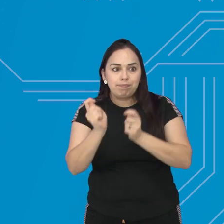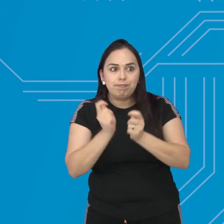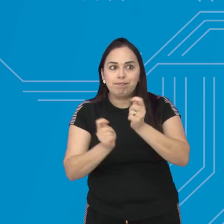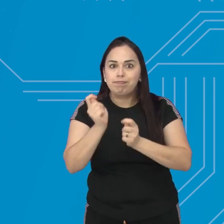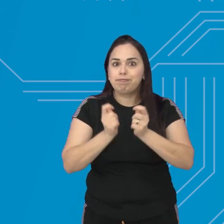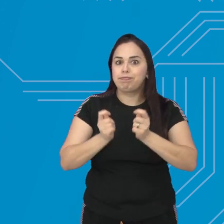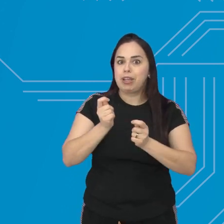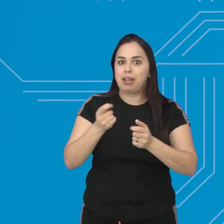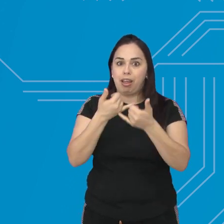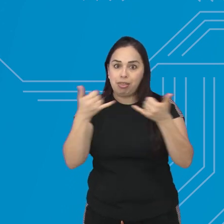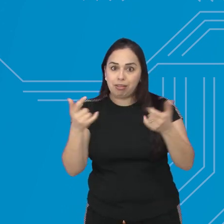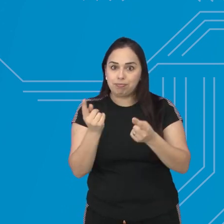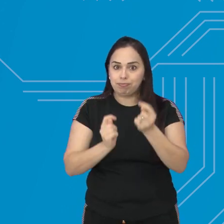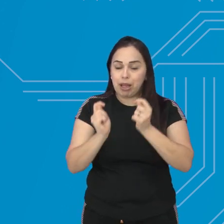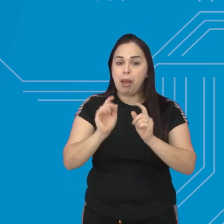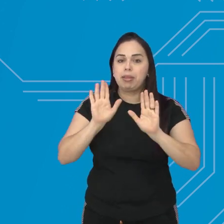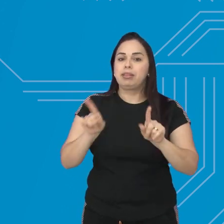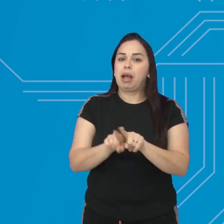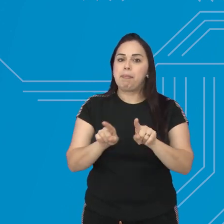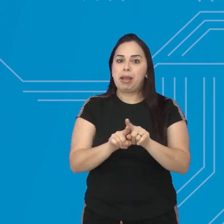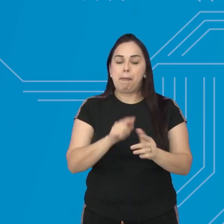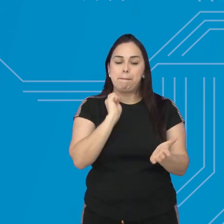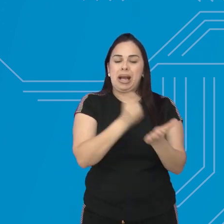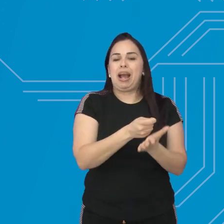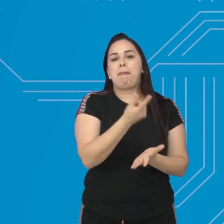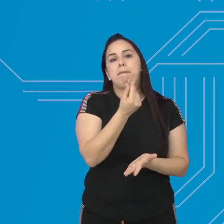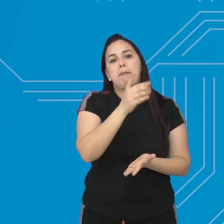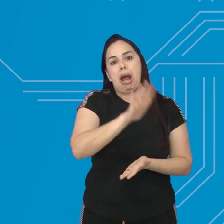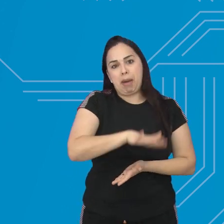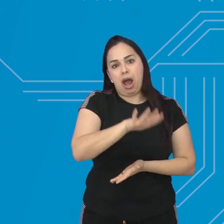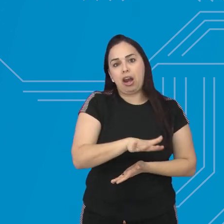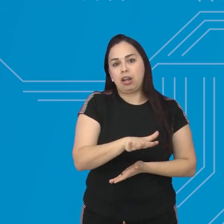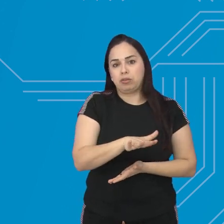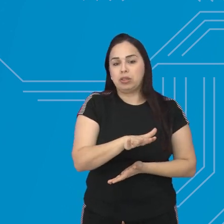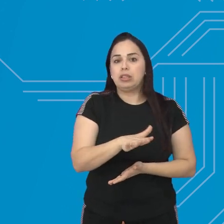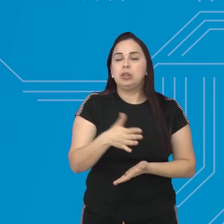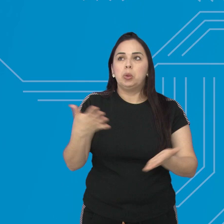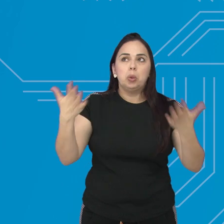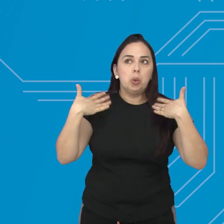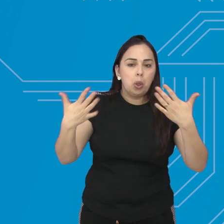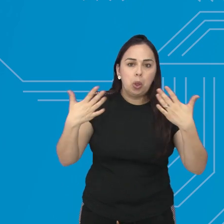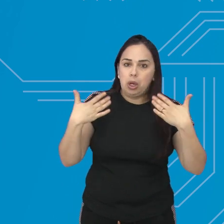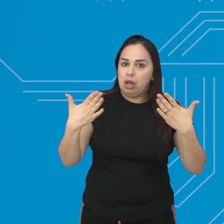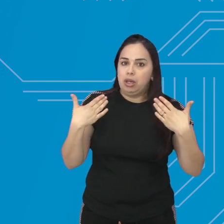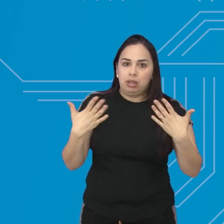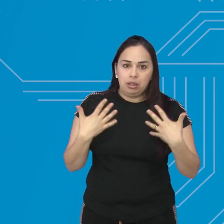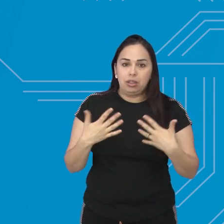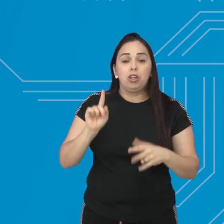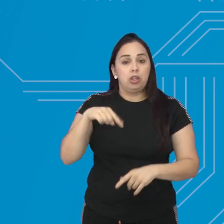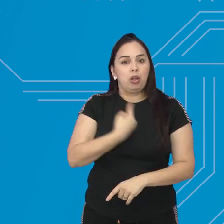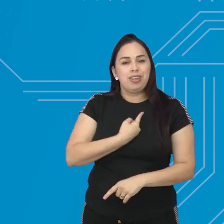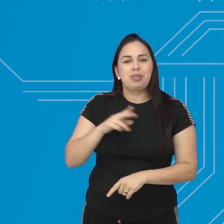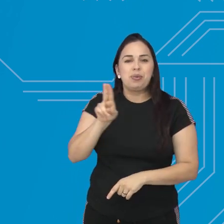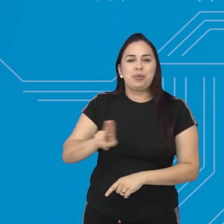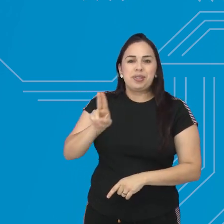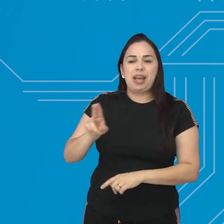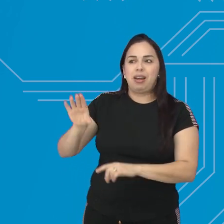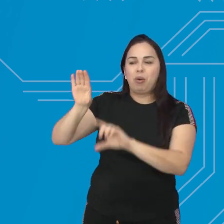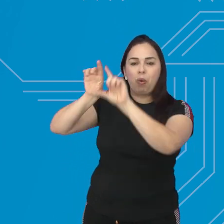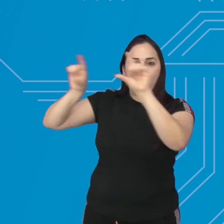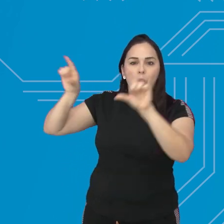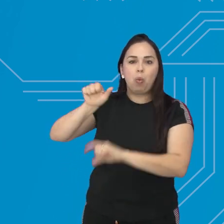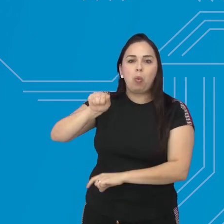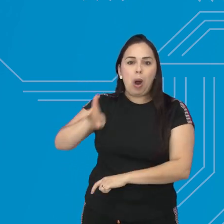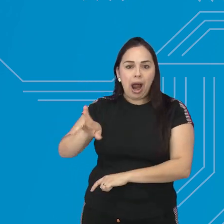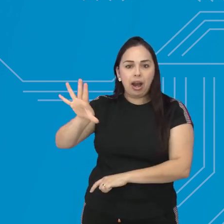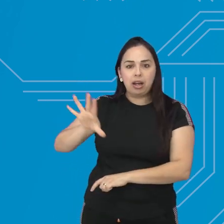como um cuidado consciente, mas também para diminuir o valor das contas nesse início de ano. E se o calorzão não ajuda a diminuir o uso do